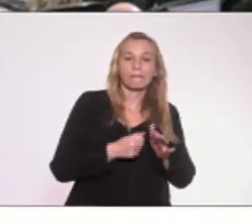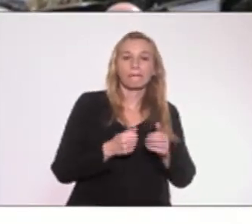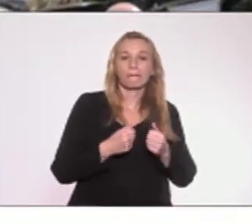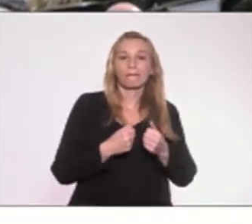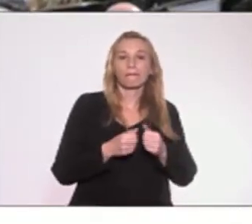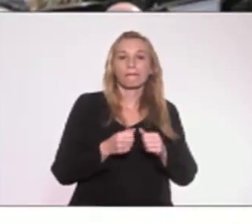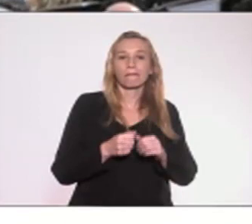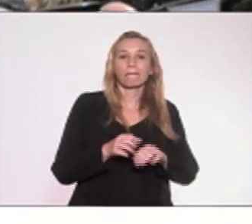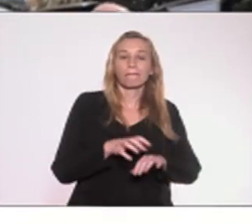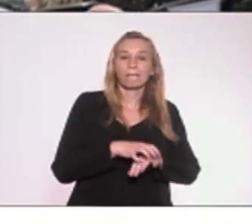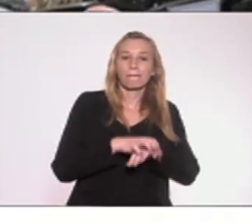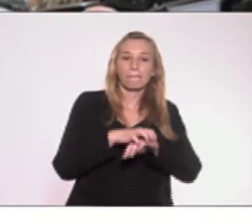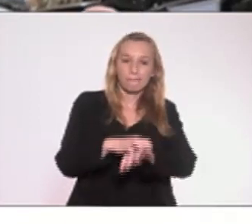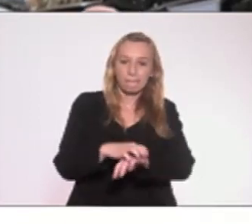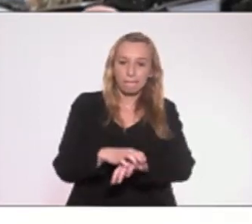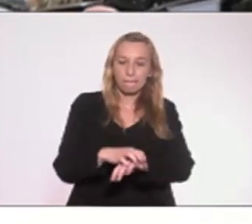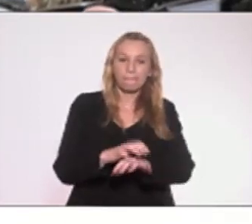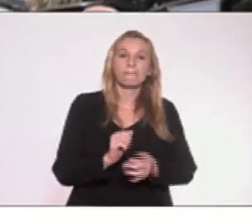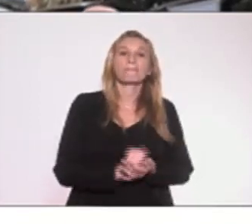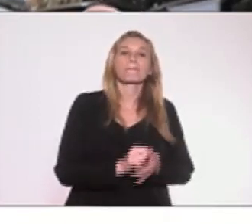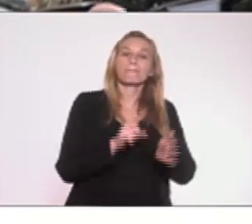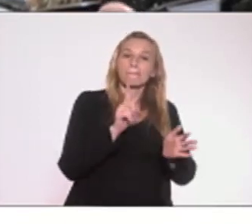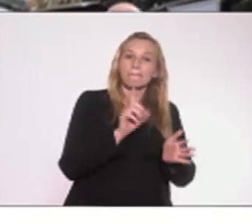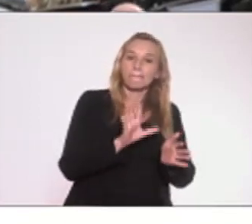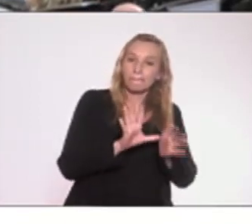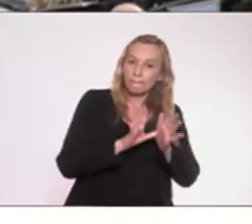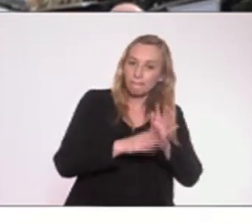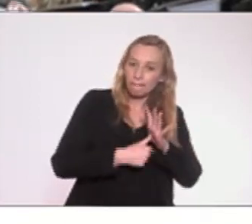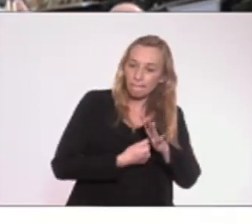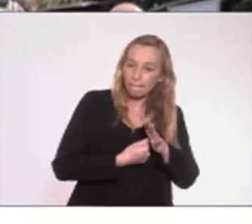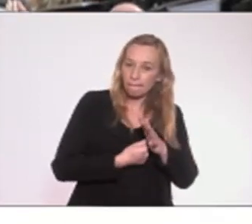37,2%, roubo a estabelecimento comercial menos